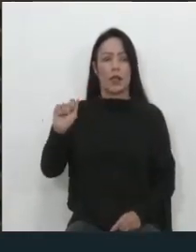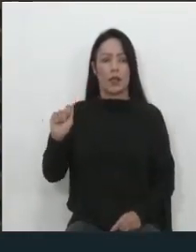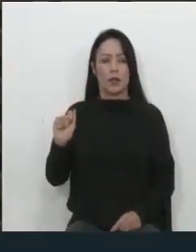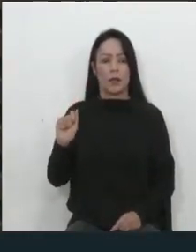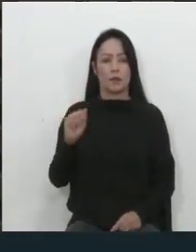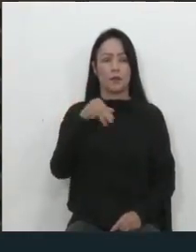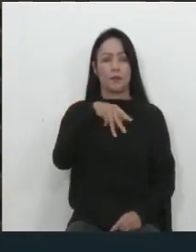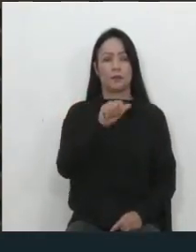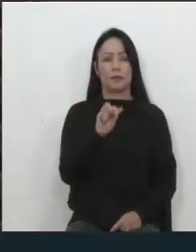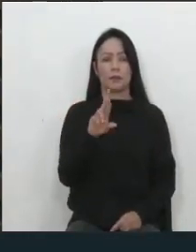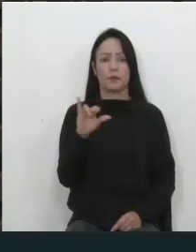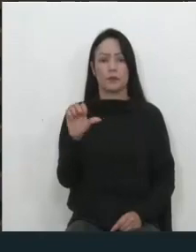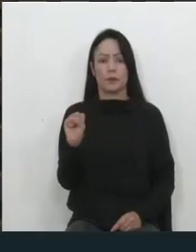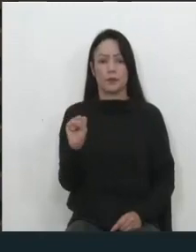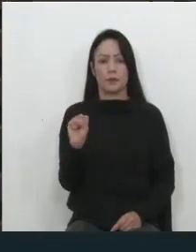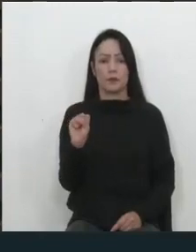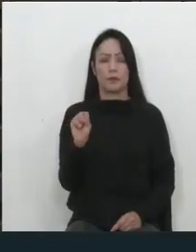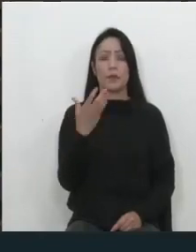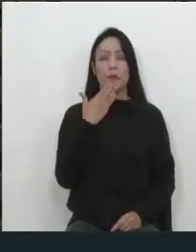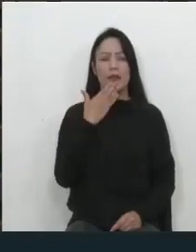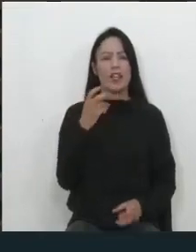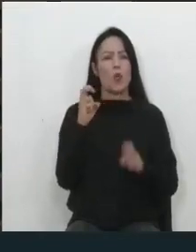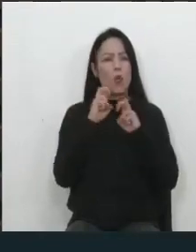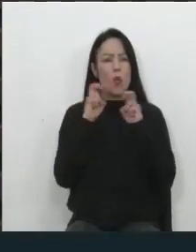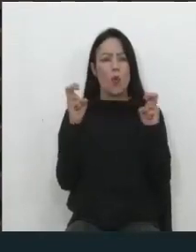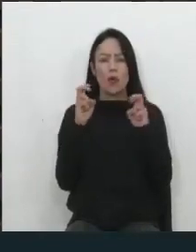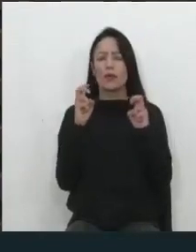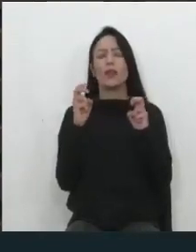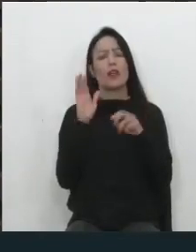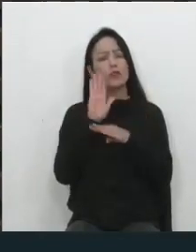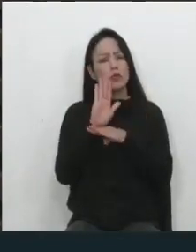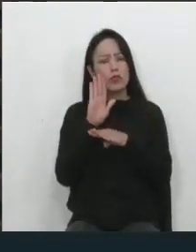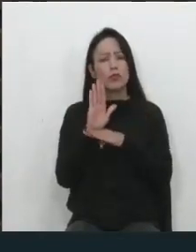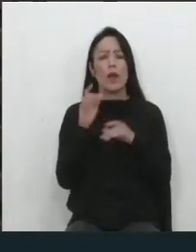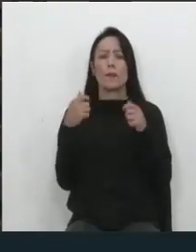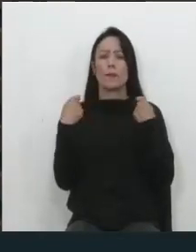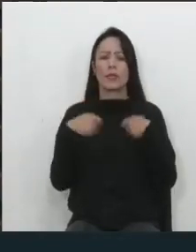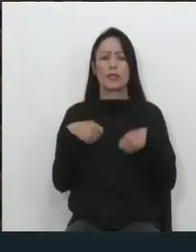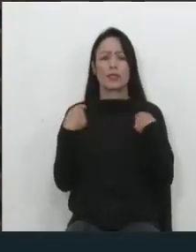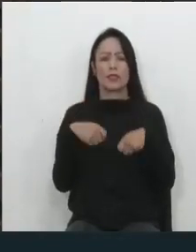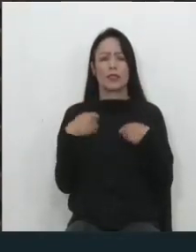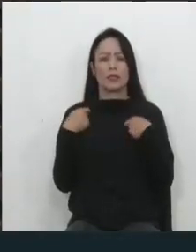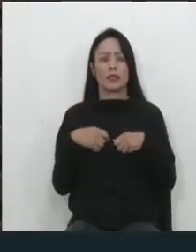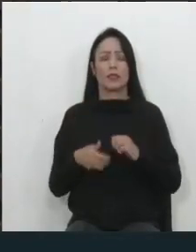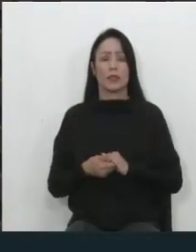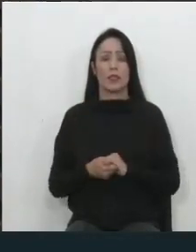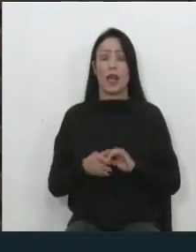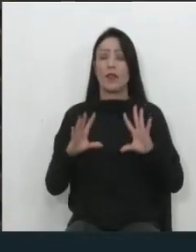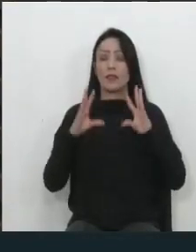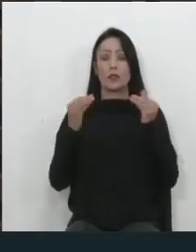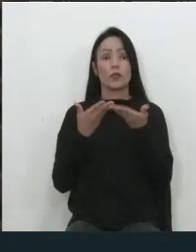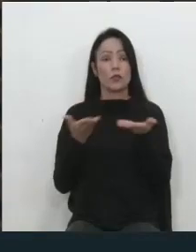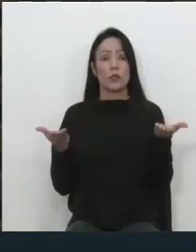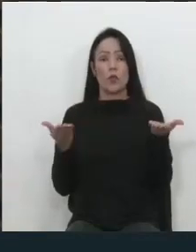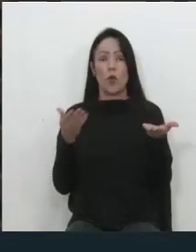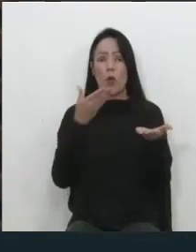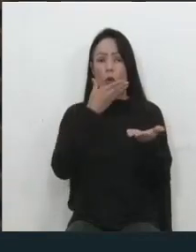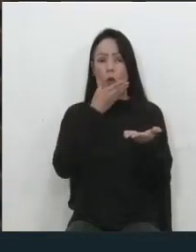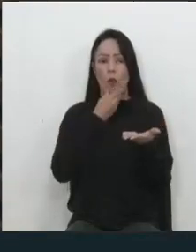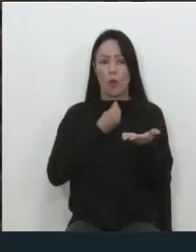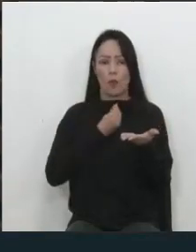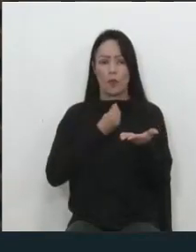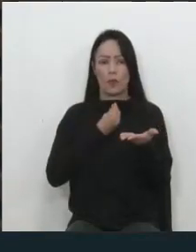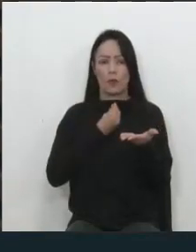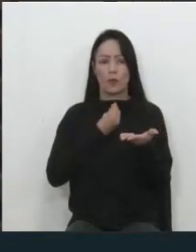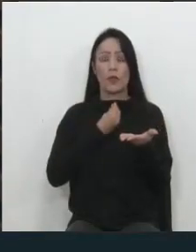Estela Maris pede socorro. E aí eu quero falar para todos os homens que quem